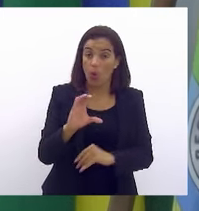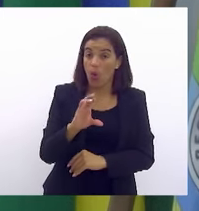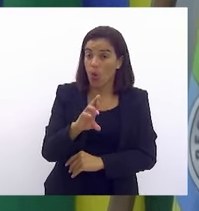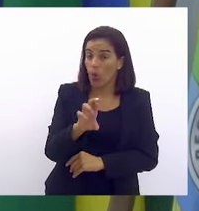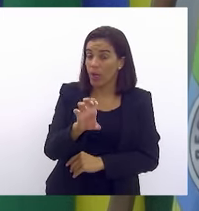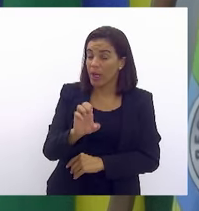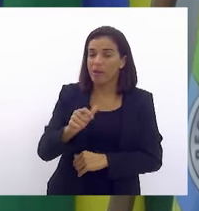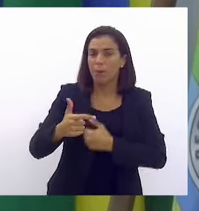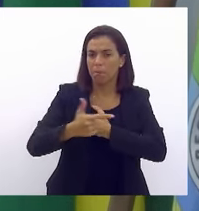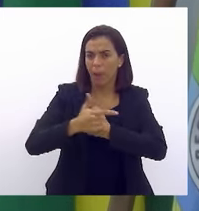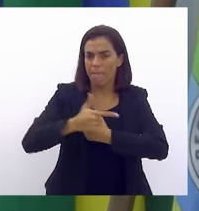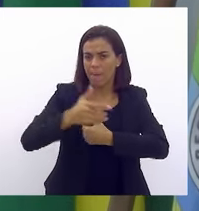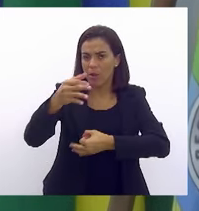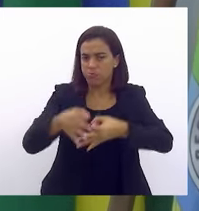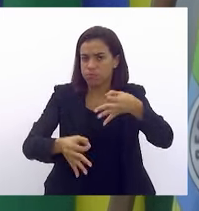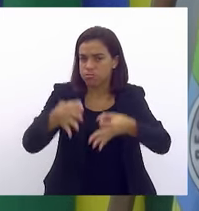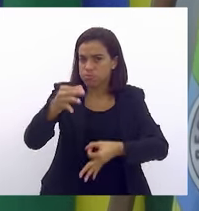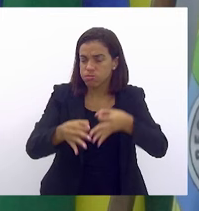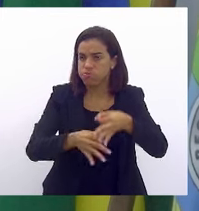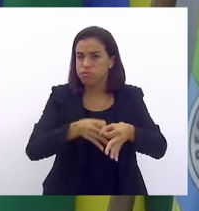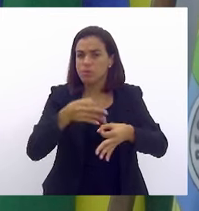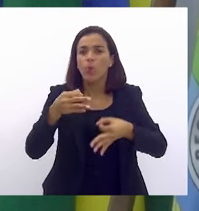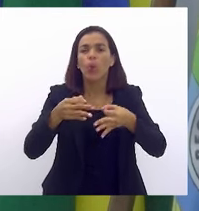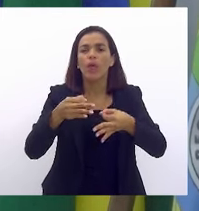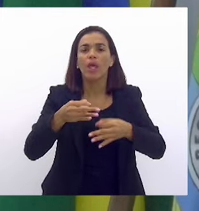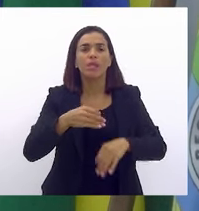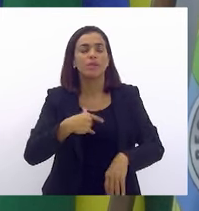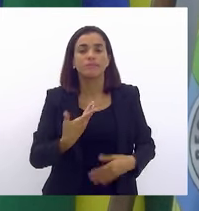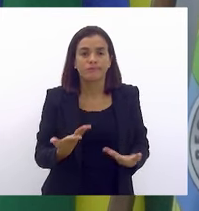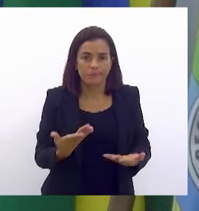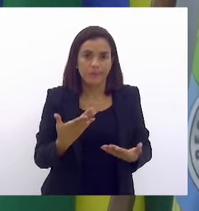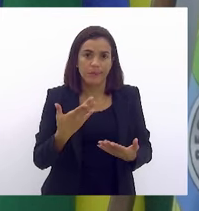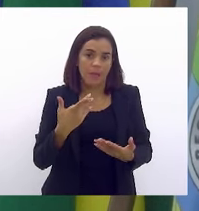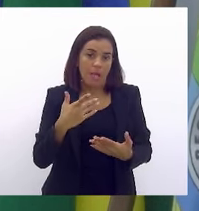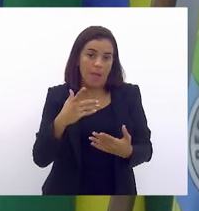papel jurídico de cobrar, baseado na lei, né,